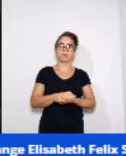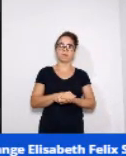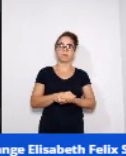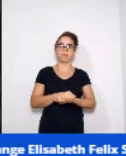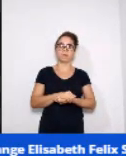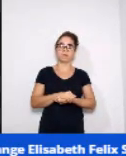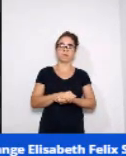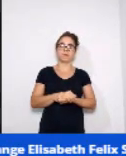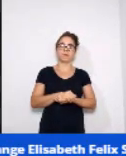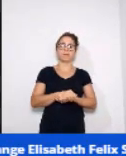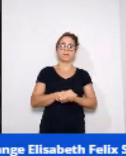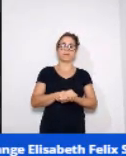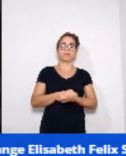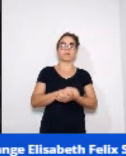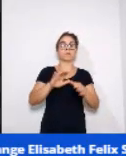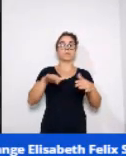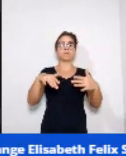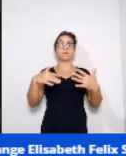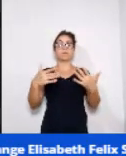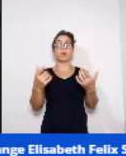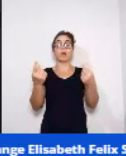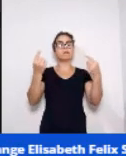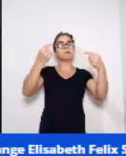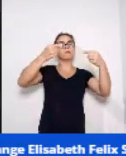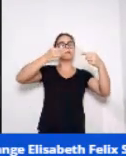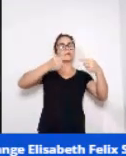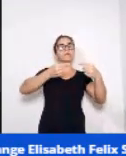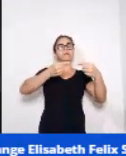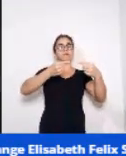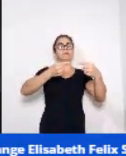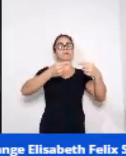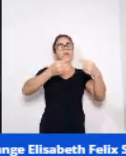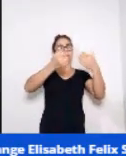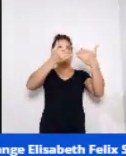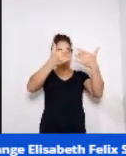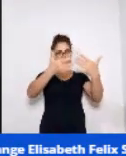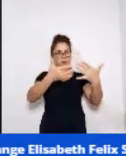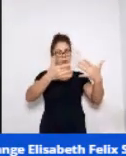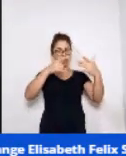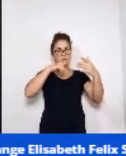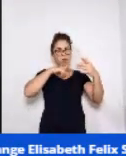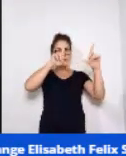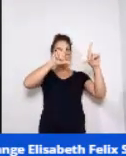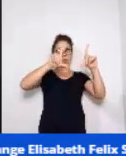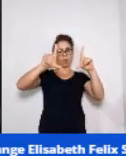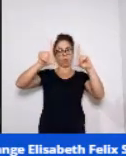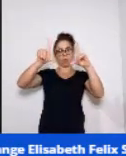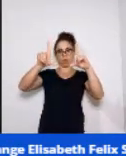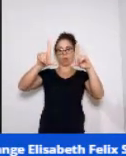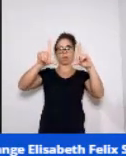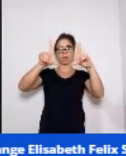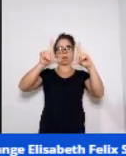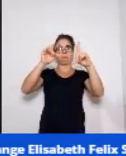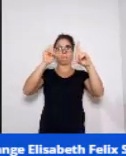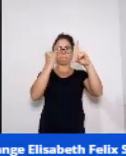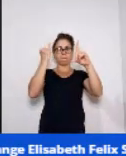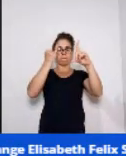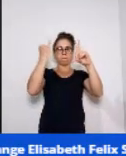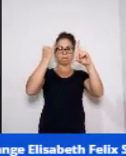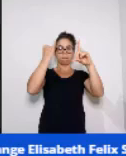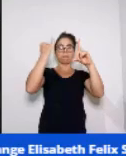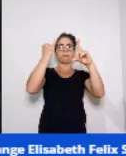Então, falando sobre esses desafios, eu trouxe aí para vocês um quadro que apresenta os principais